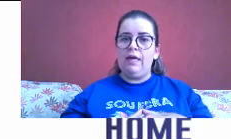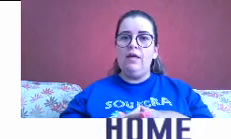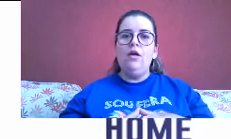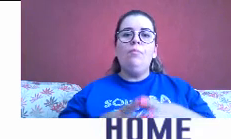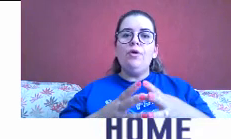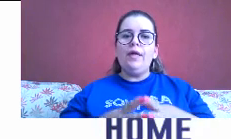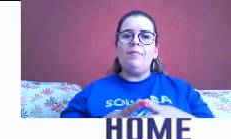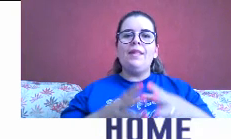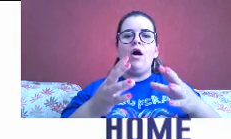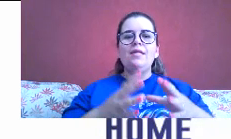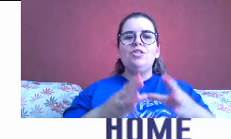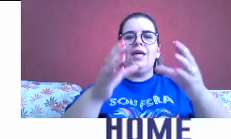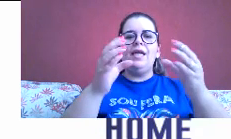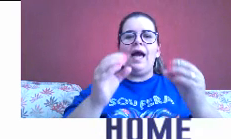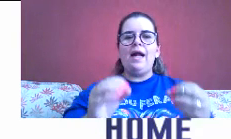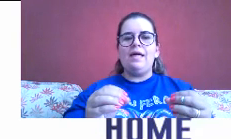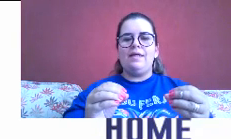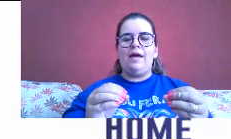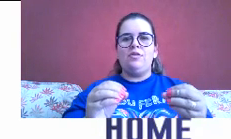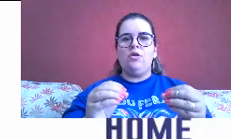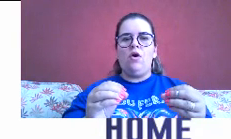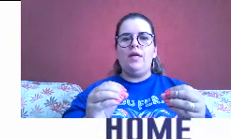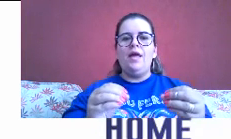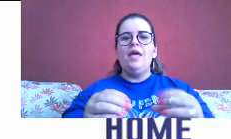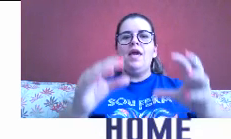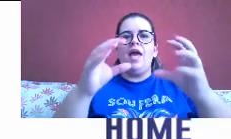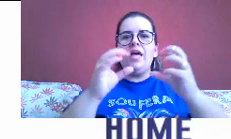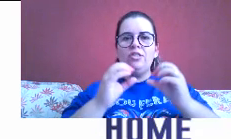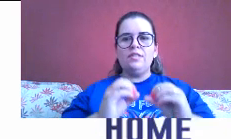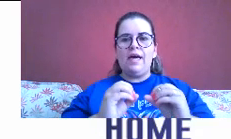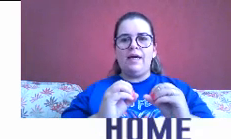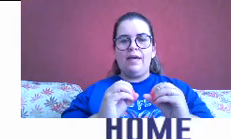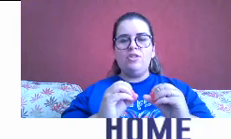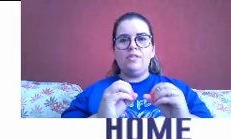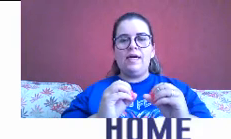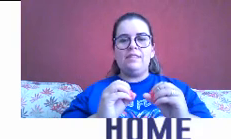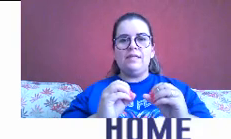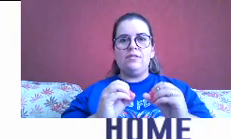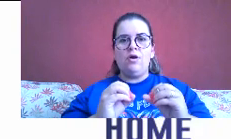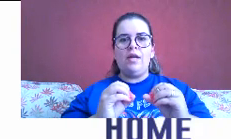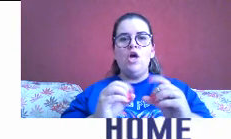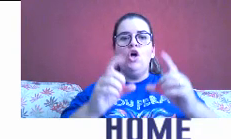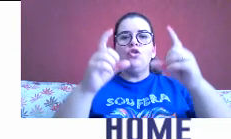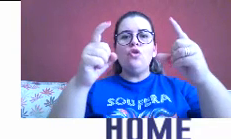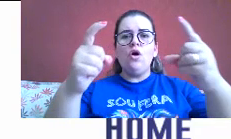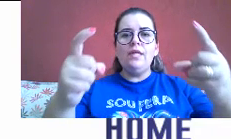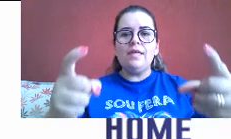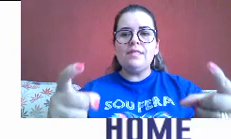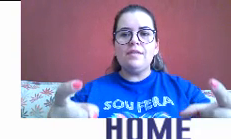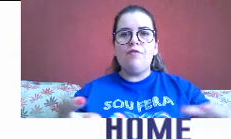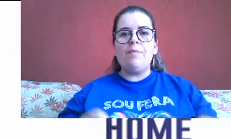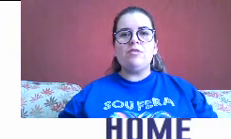responder por quê Porque na hora de criar a história e registar registrar essa história